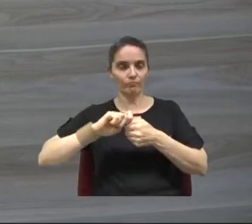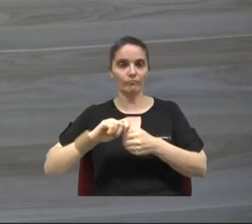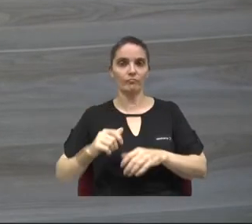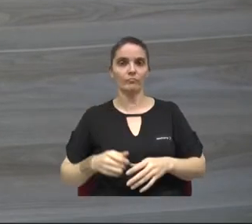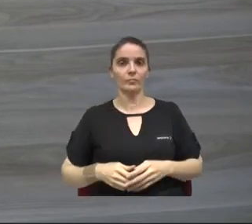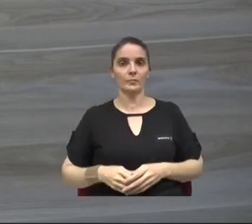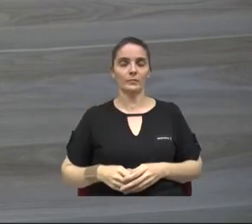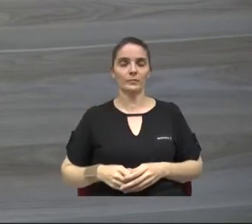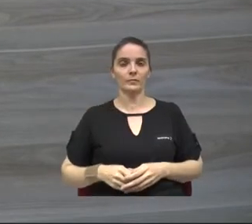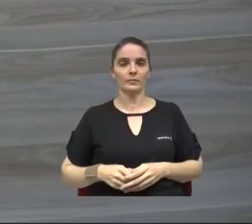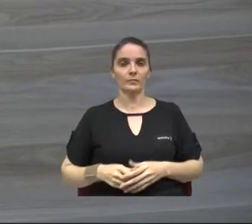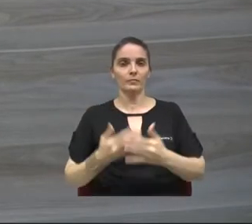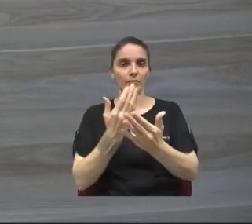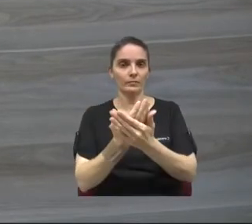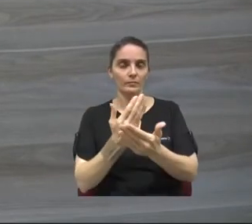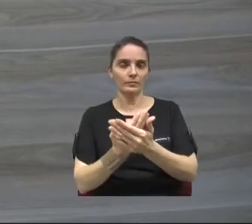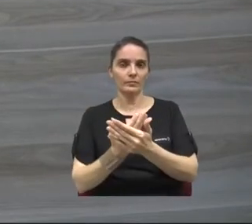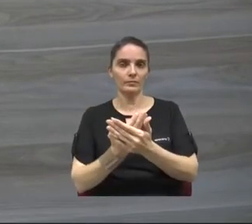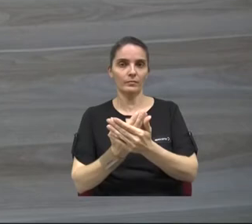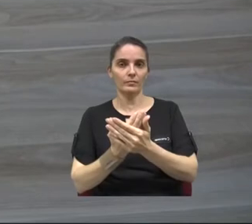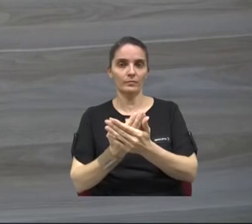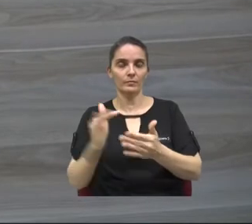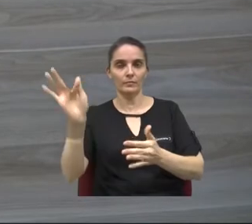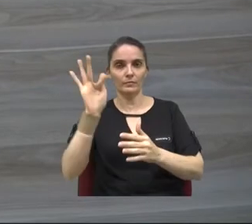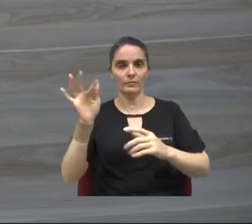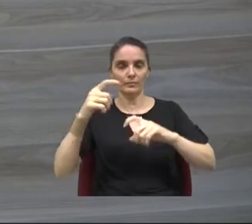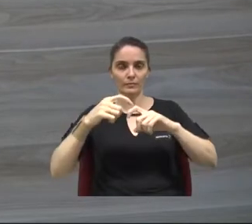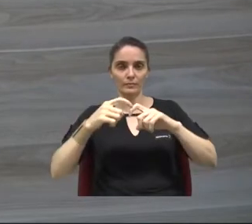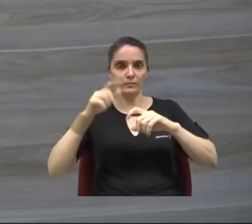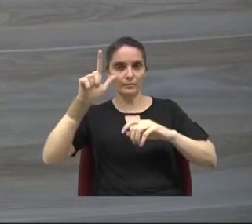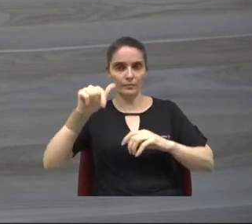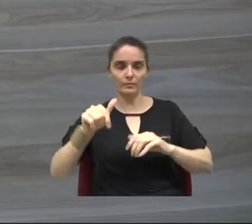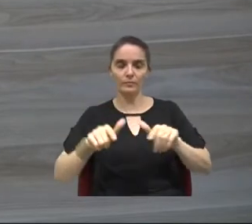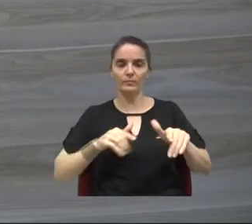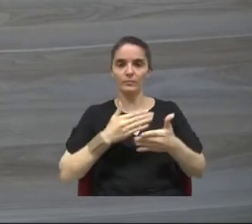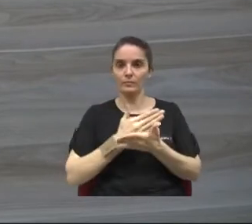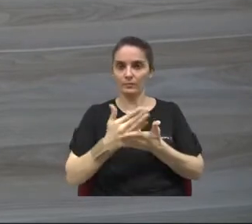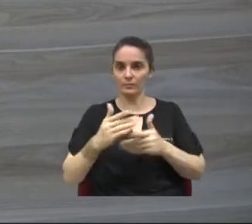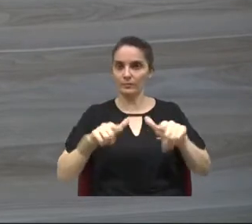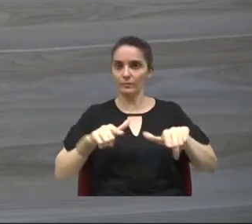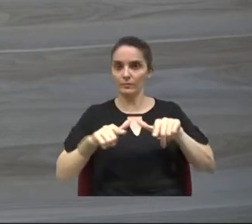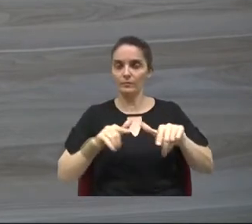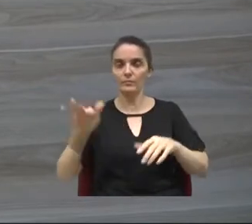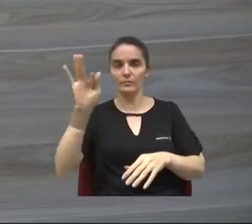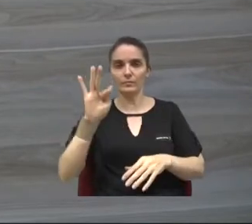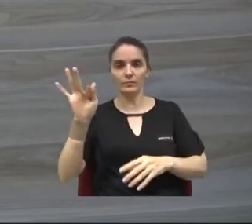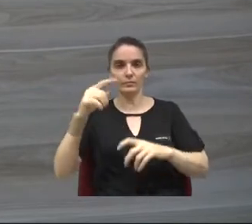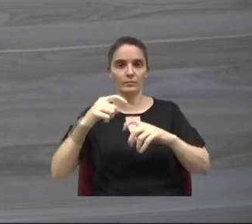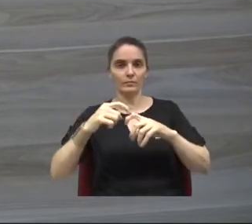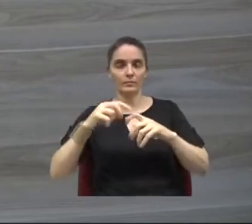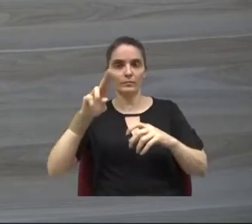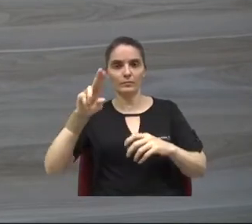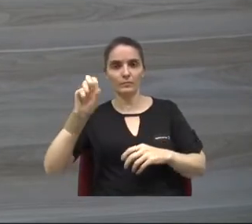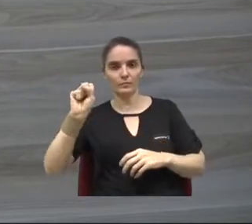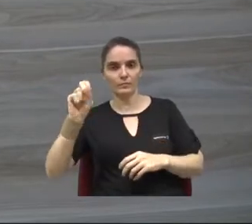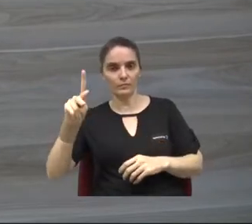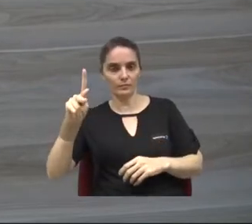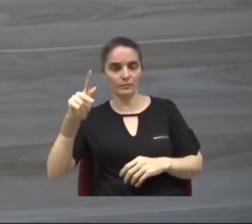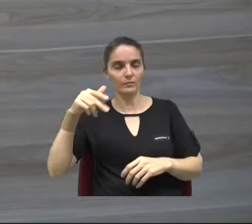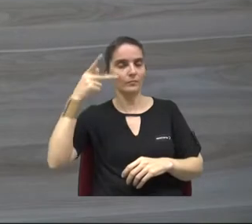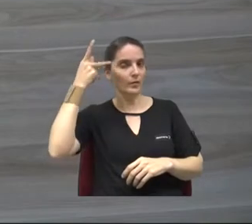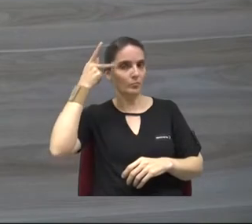integrado à residência no Instituto do Coração, Faculdade de Medicina da USP em São